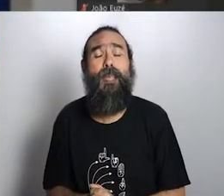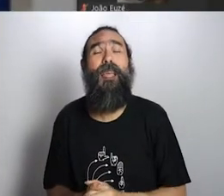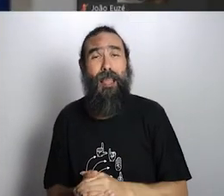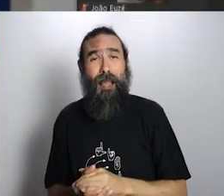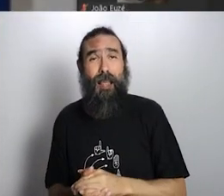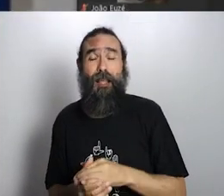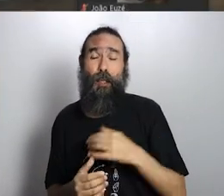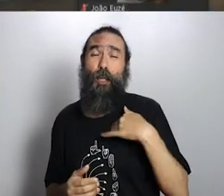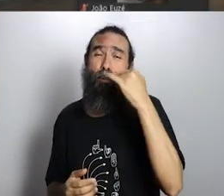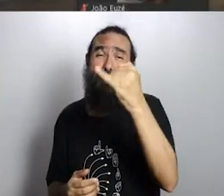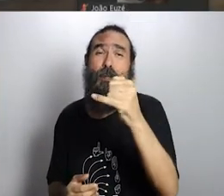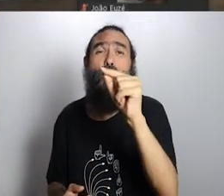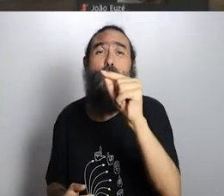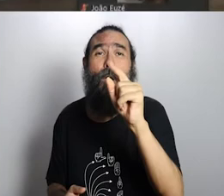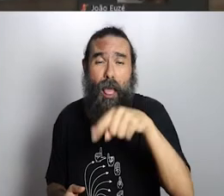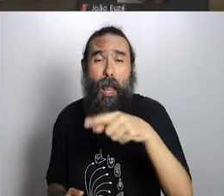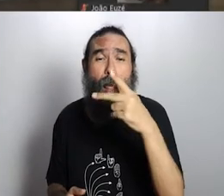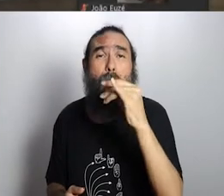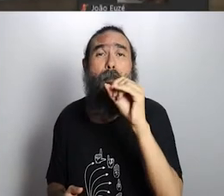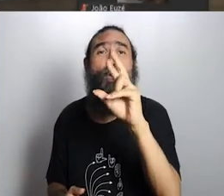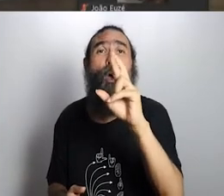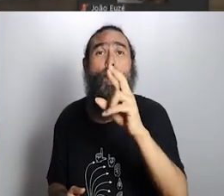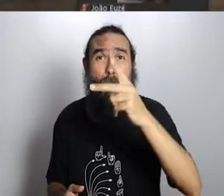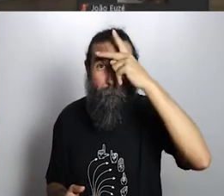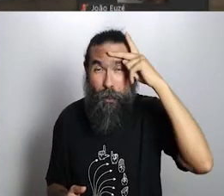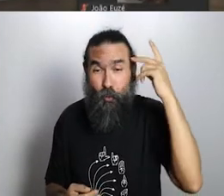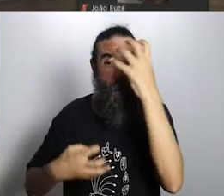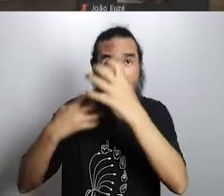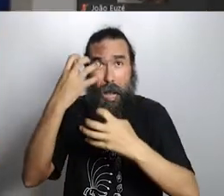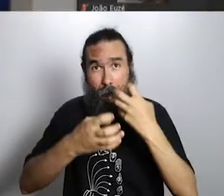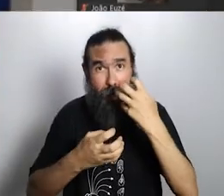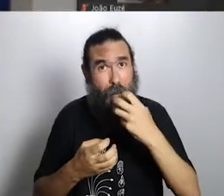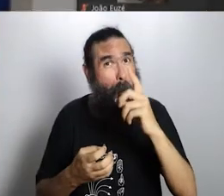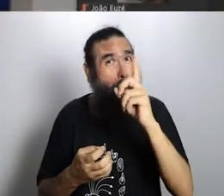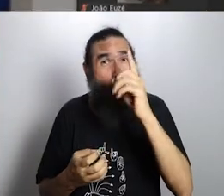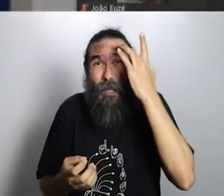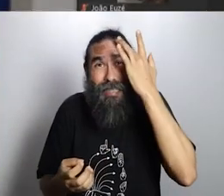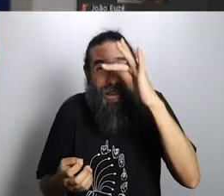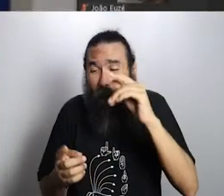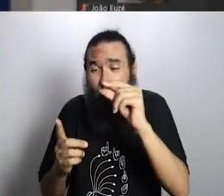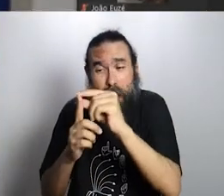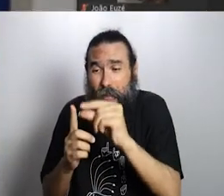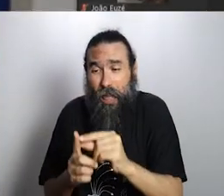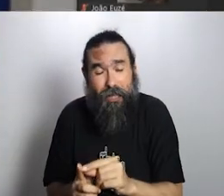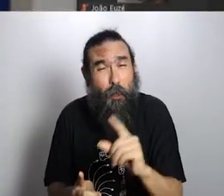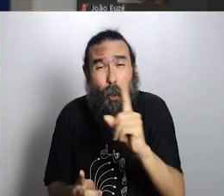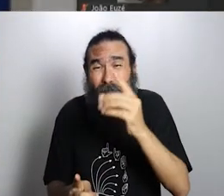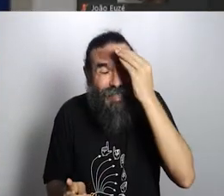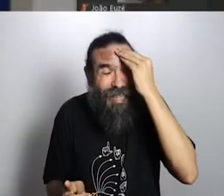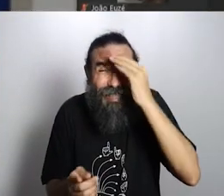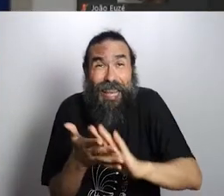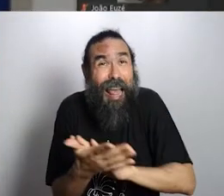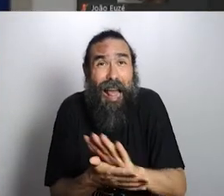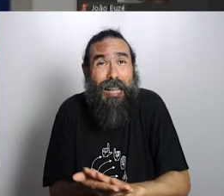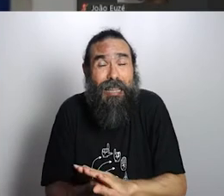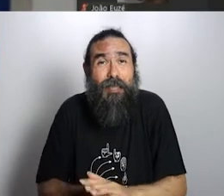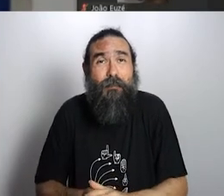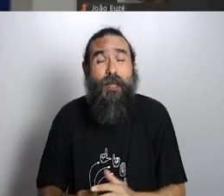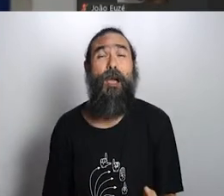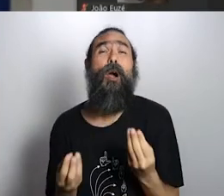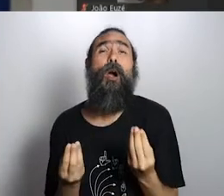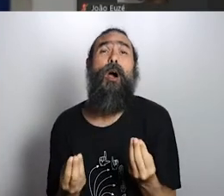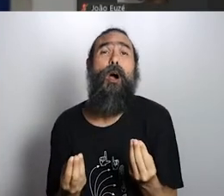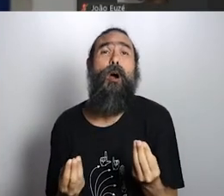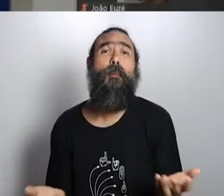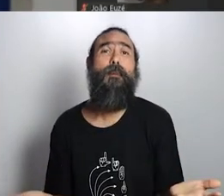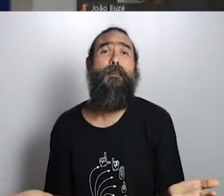sabe. Então, isso é mais triste, deixa a gente mais... Como é que você tem que ter essa percepção? Diga